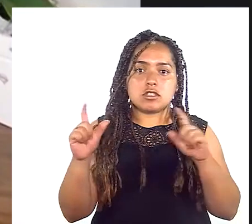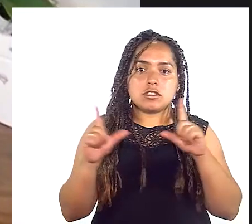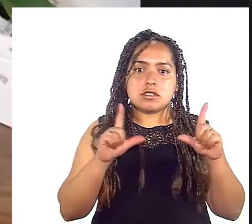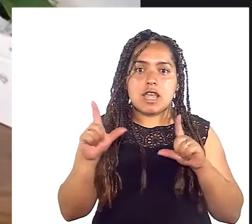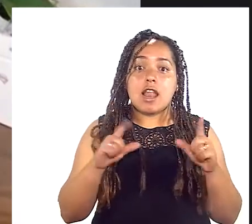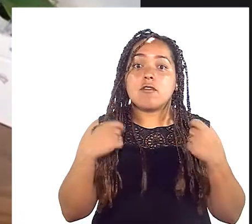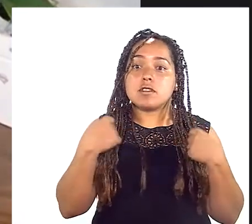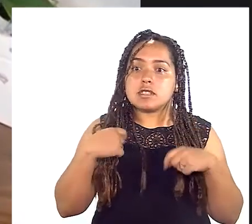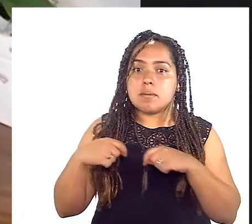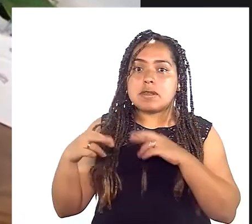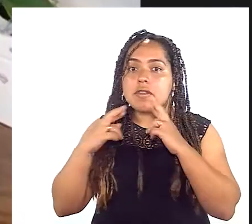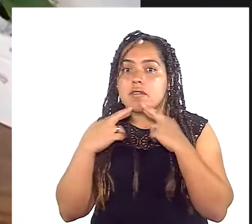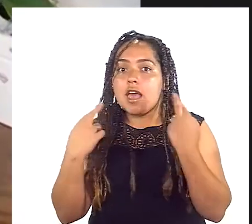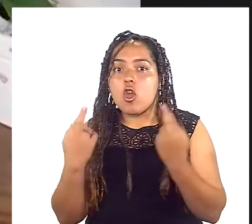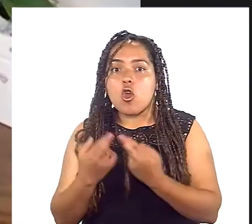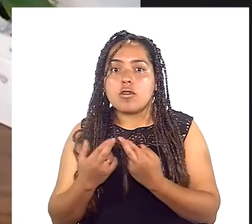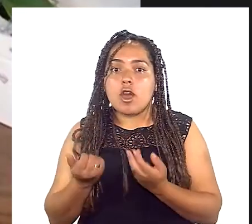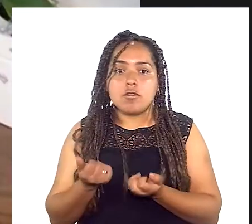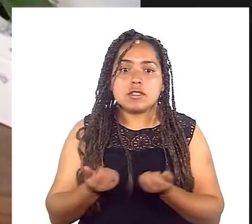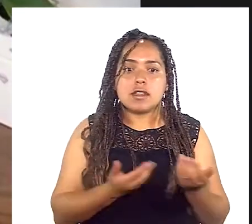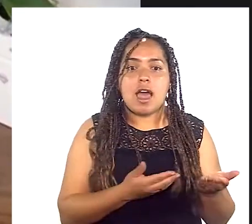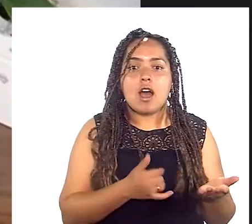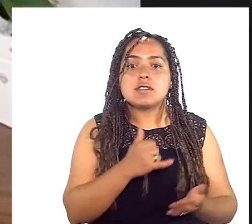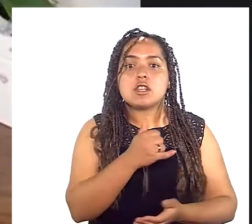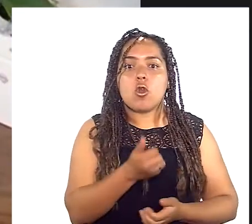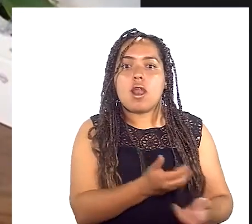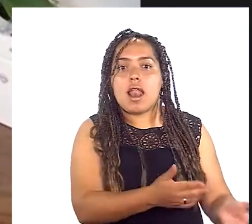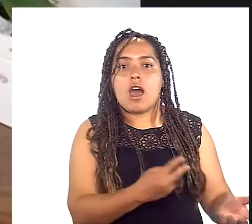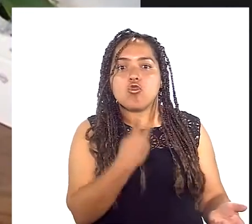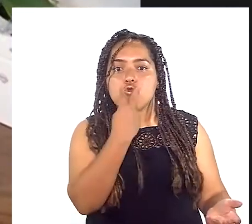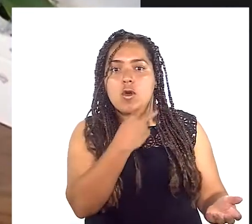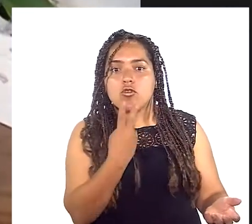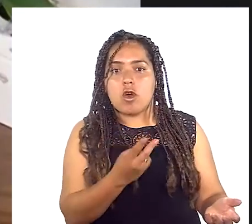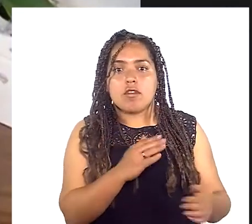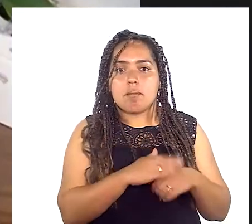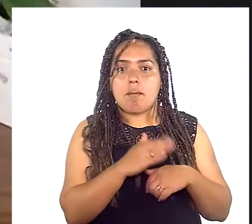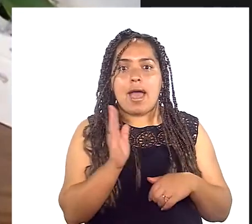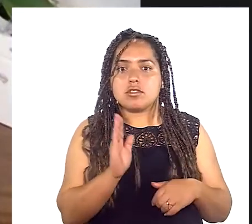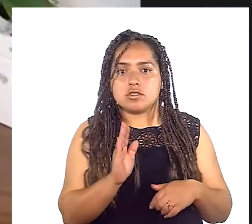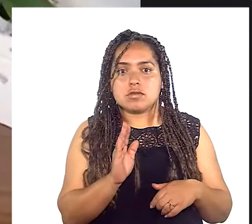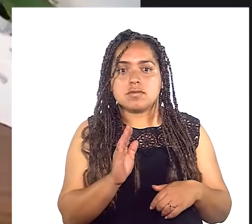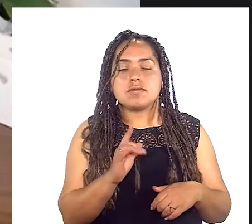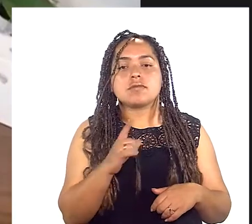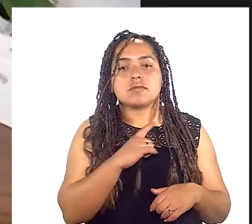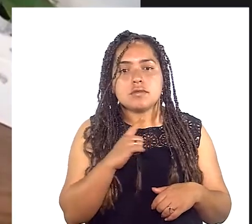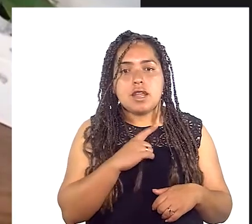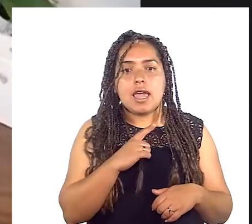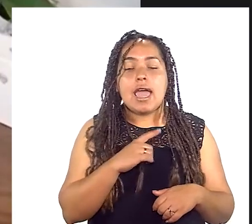muito bonito na teoria 1 hora por dia, mas às vezes você precisa daquele momento para uma reunião e